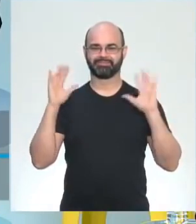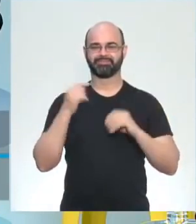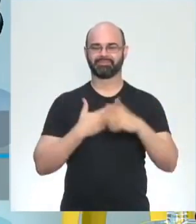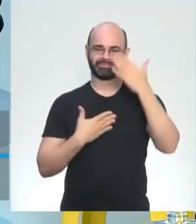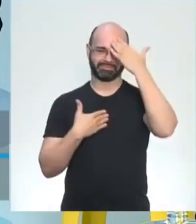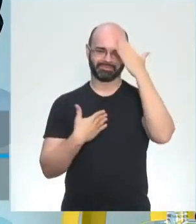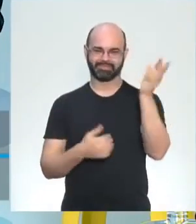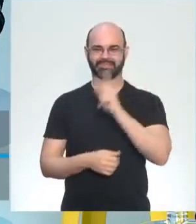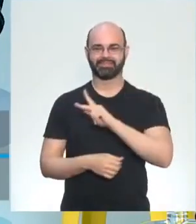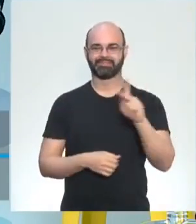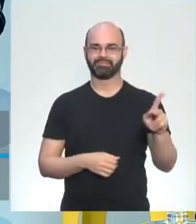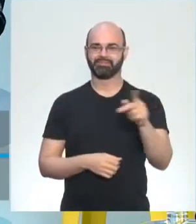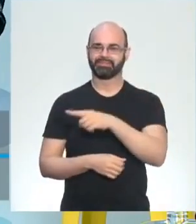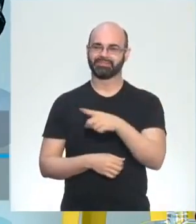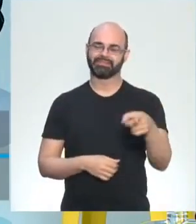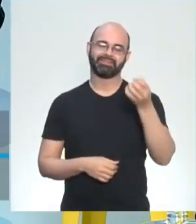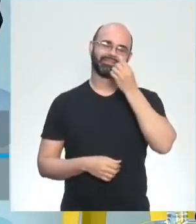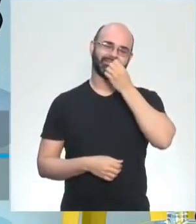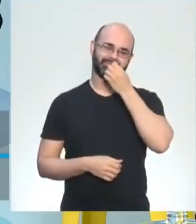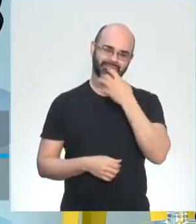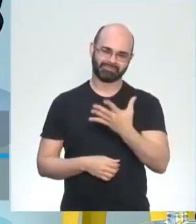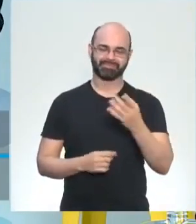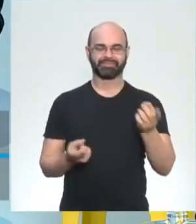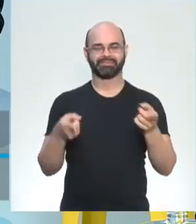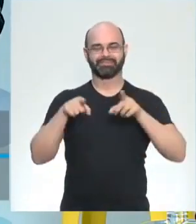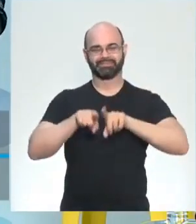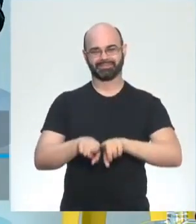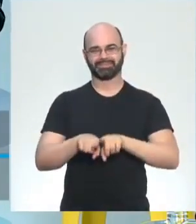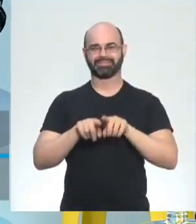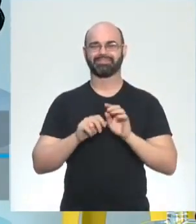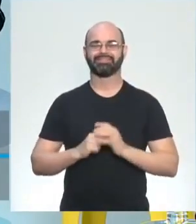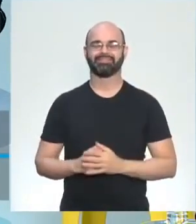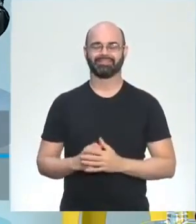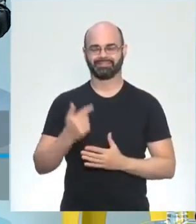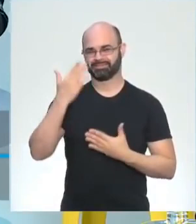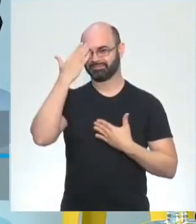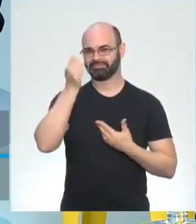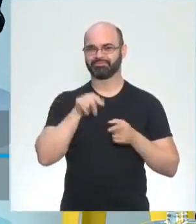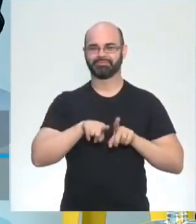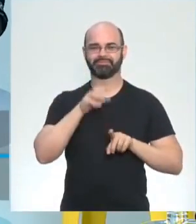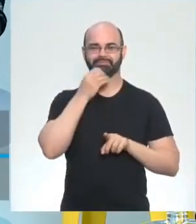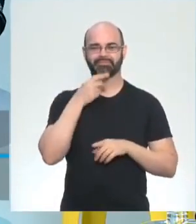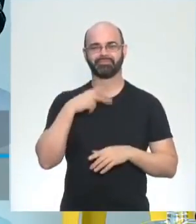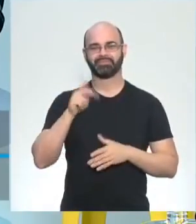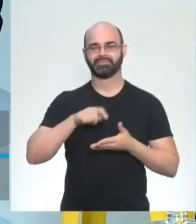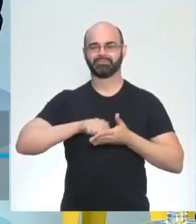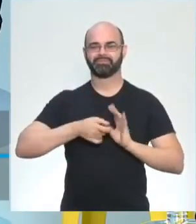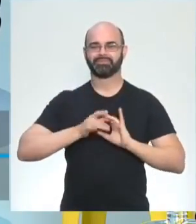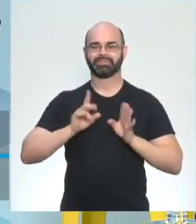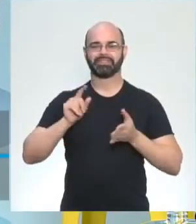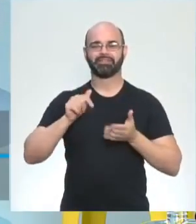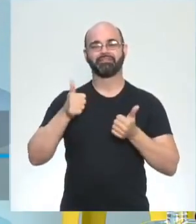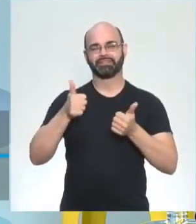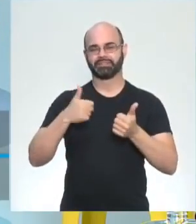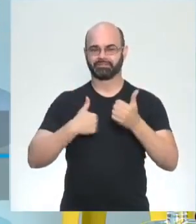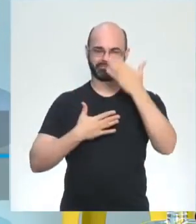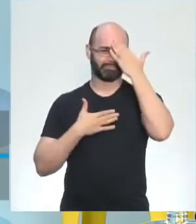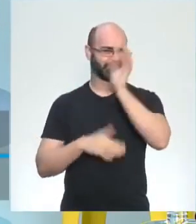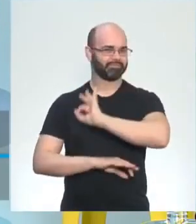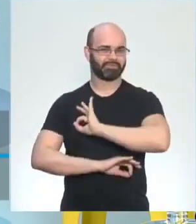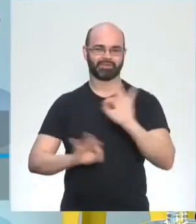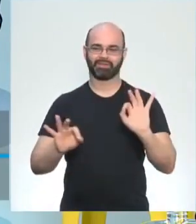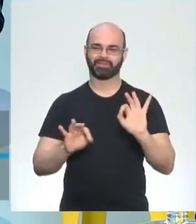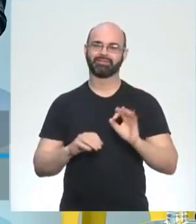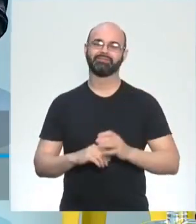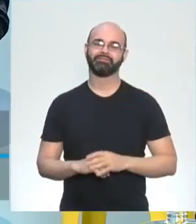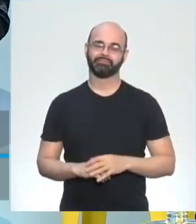aí nessa parte. É muito bom a parceria, tá? Ela que conseguiu toda a parte de autorização, documento, valeu mesmo. Eu deixei